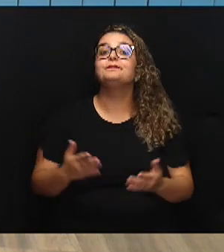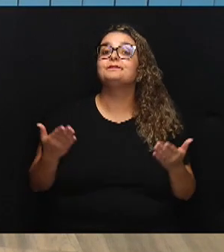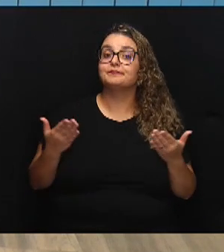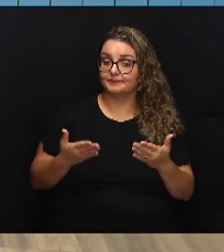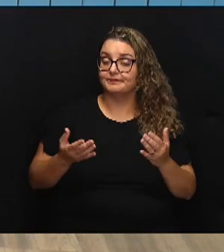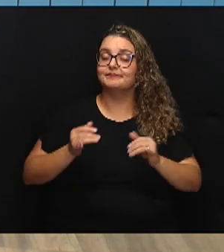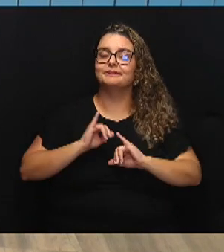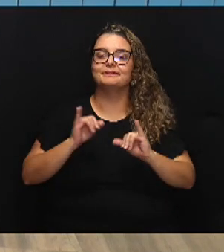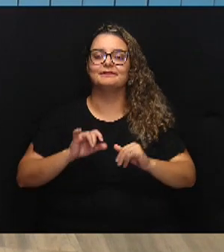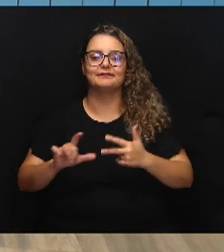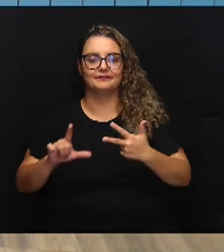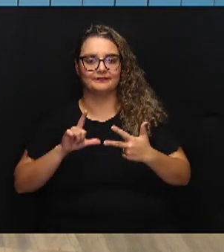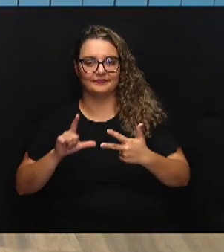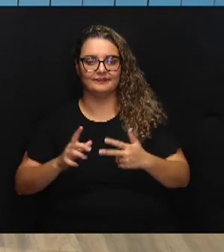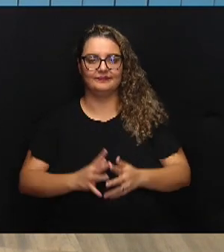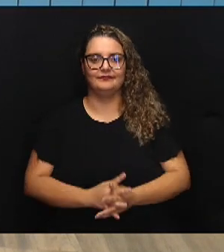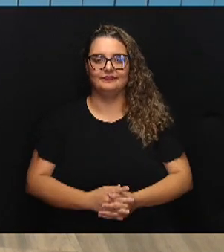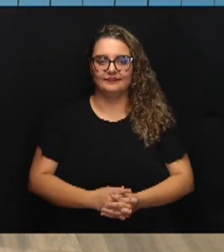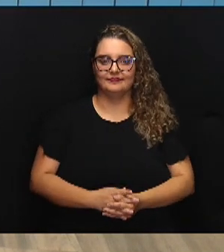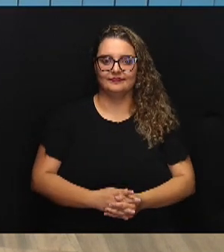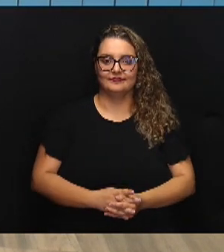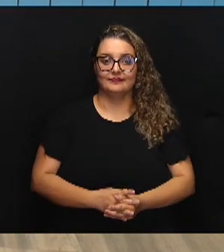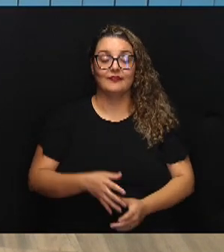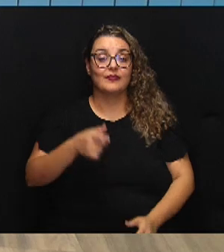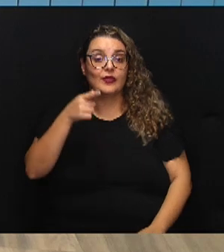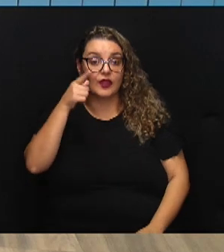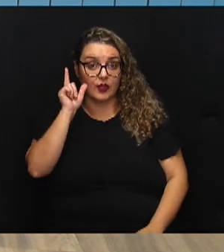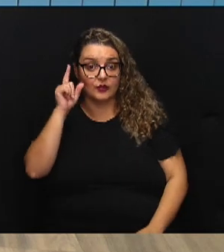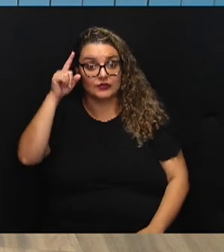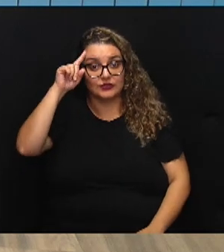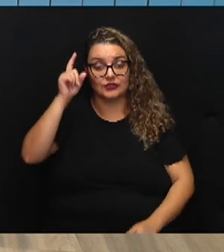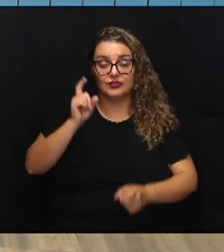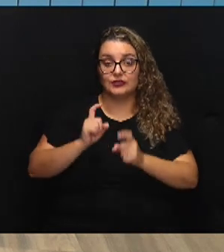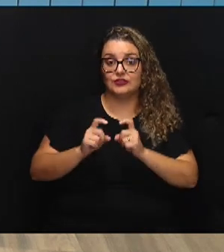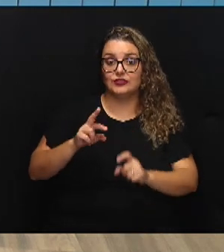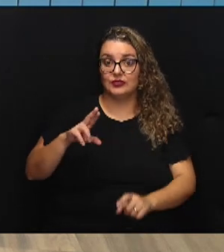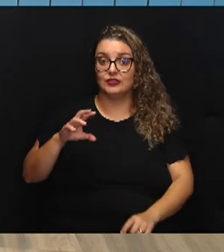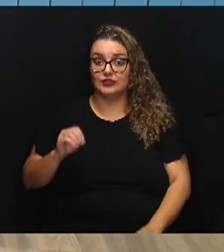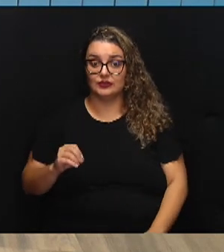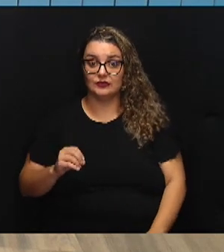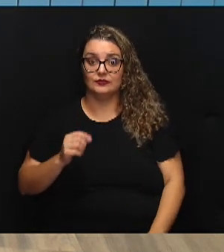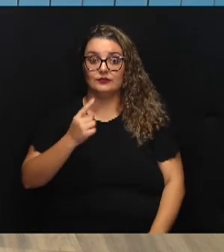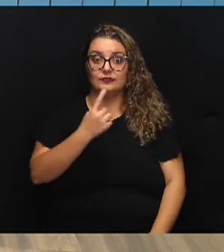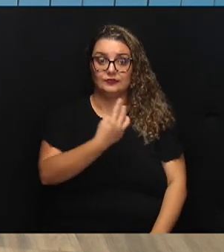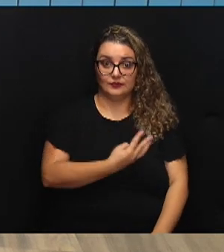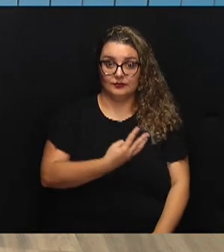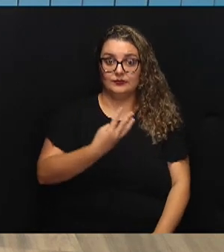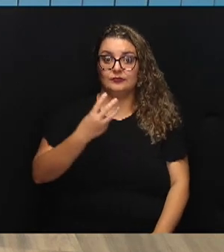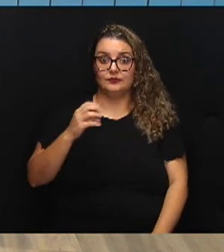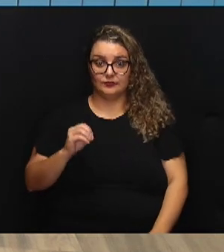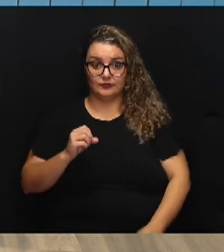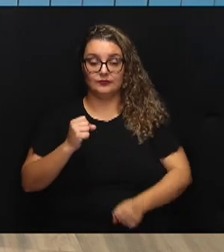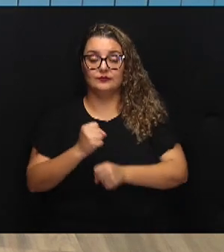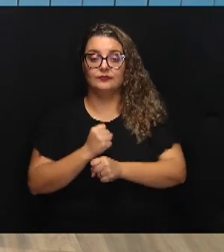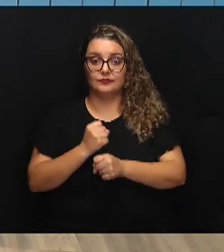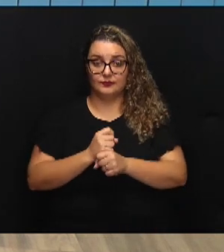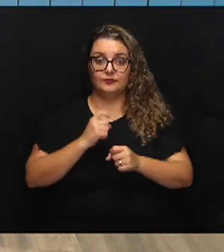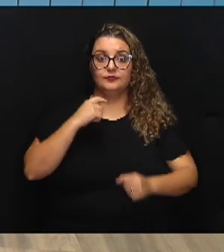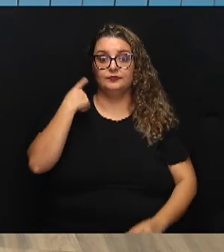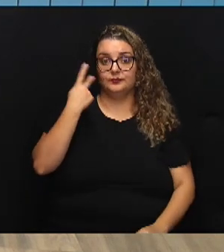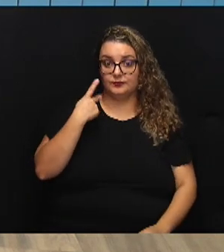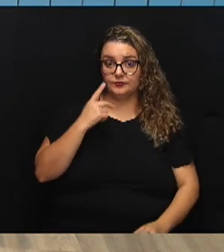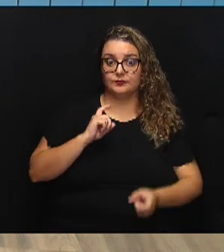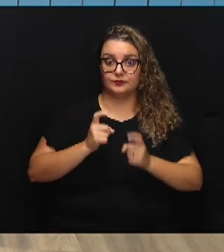as notícias do Legislativo, já que ontem foi dia de reunião ordinária, a 30ª do ano. Os vereadores